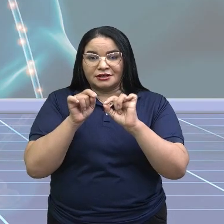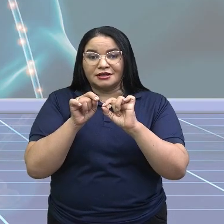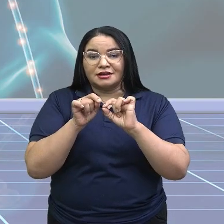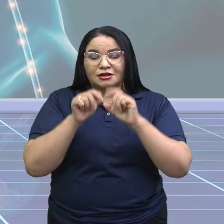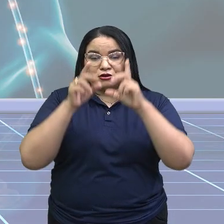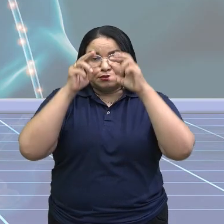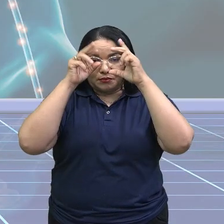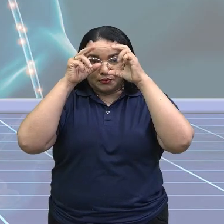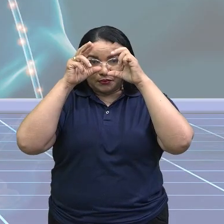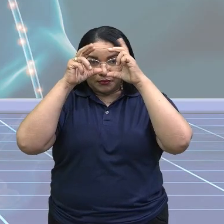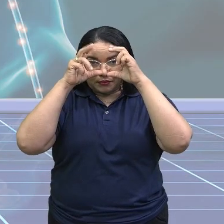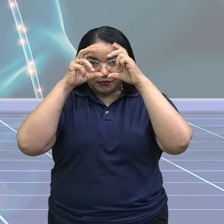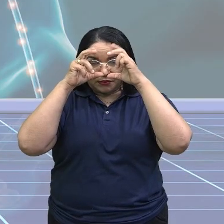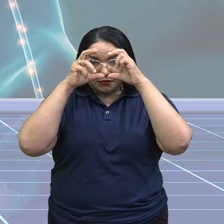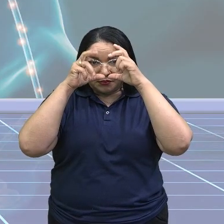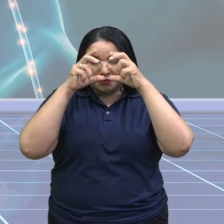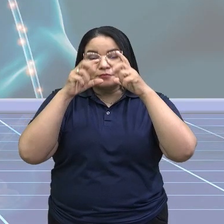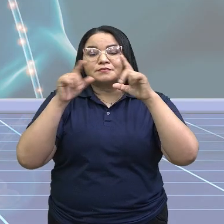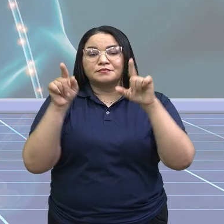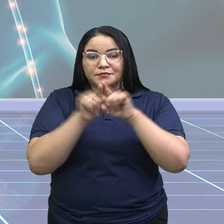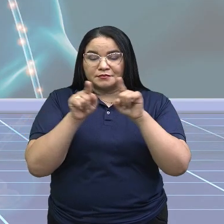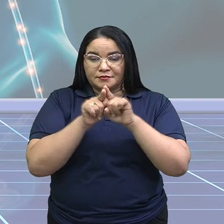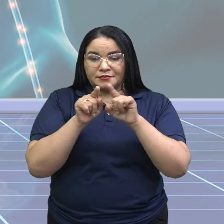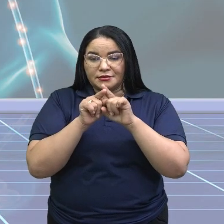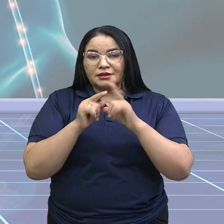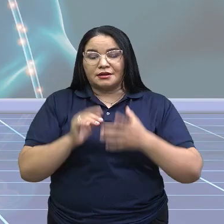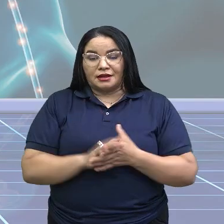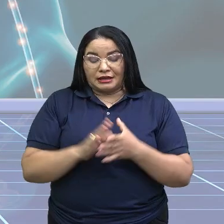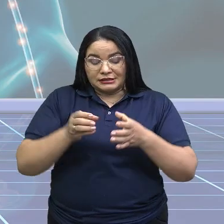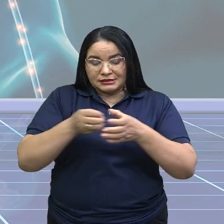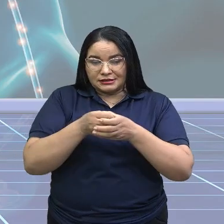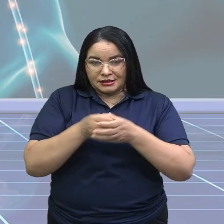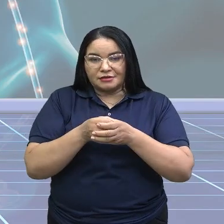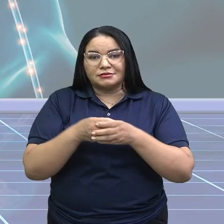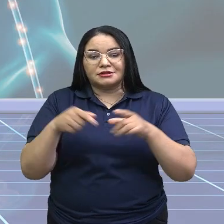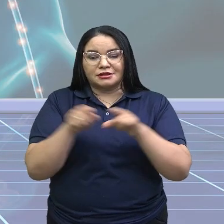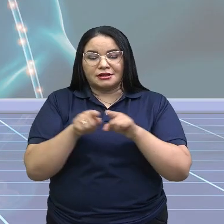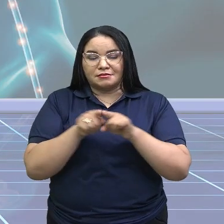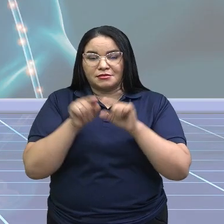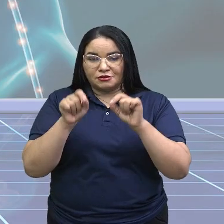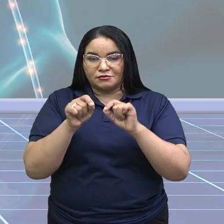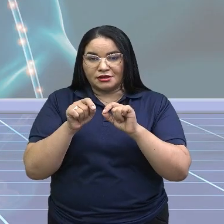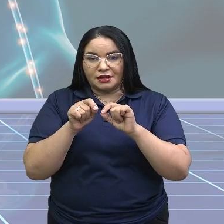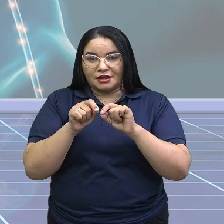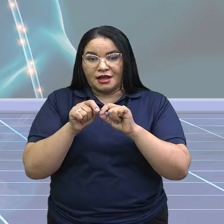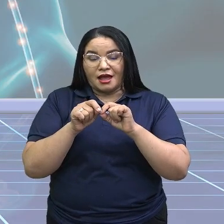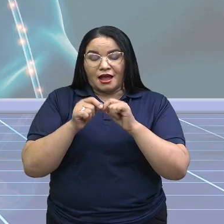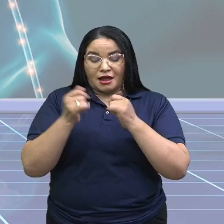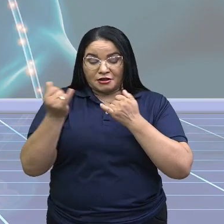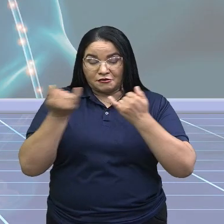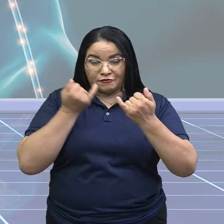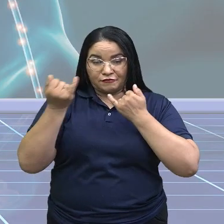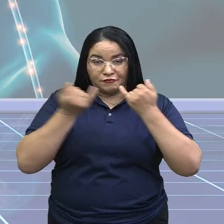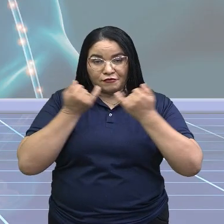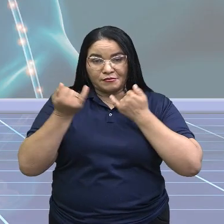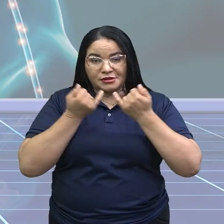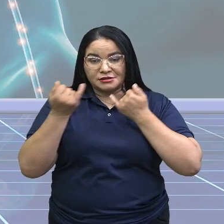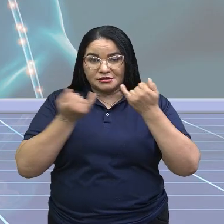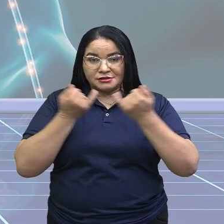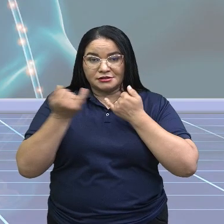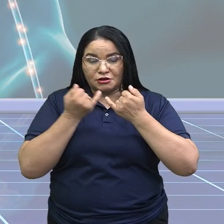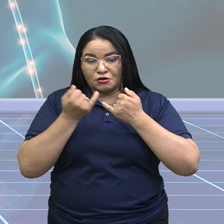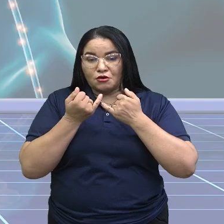de neurônios, né, células do sistema nervoso, e da transmissão de informação entre eles, que